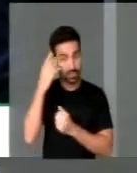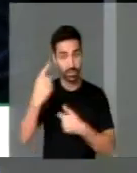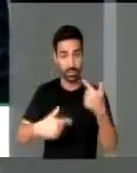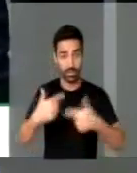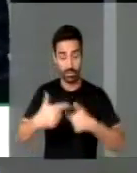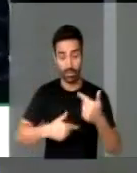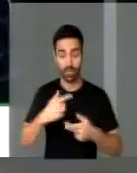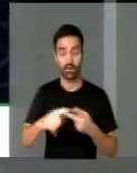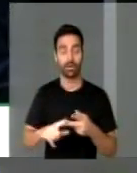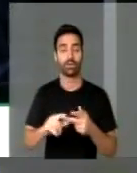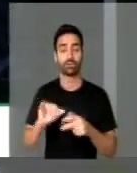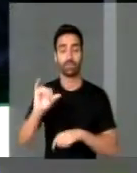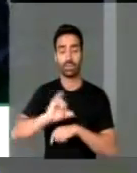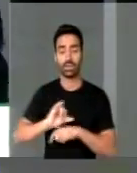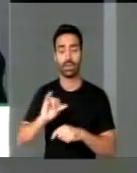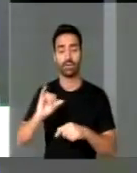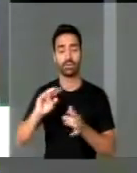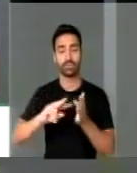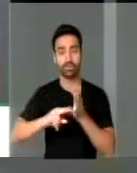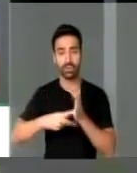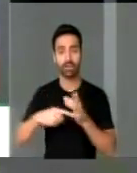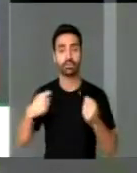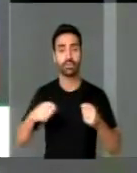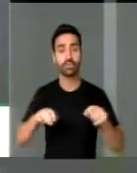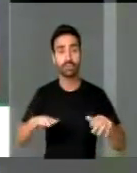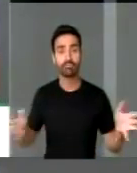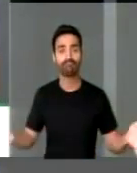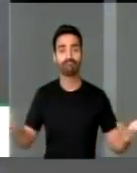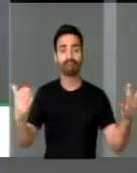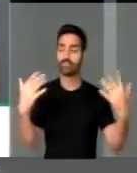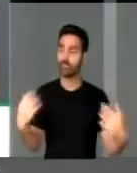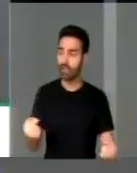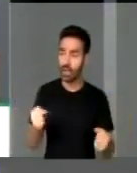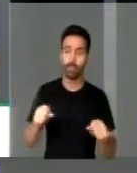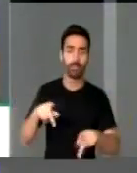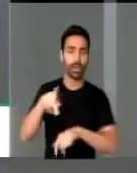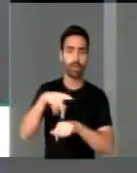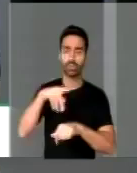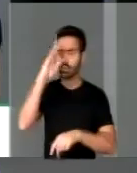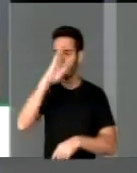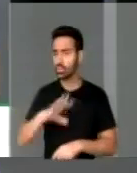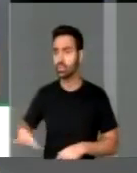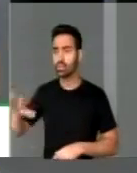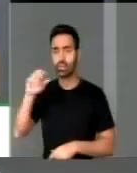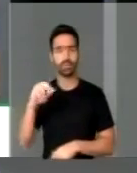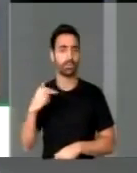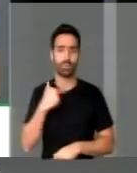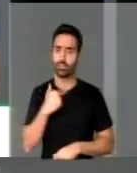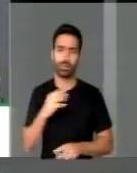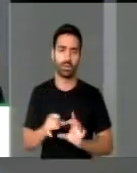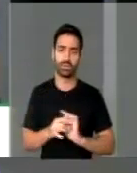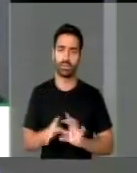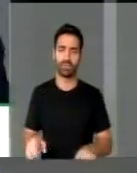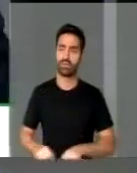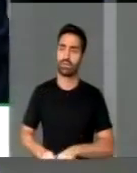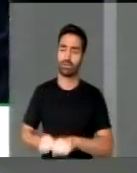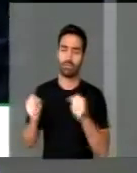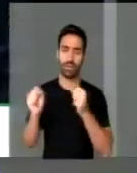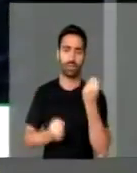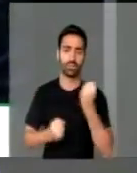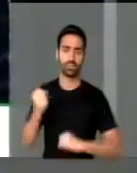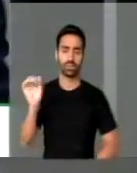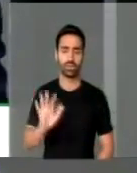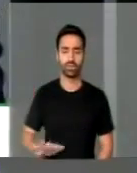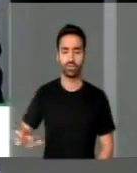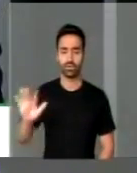centrais sindicais. Nós precisamos movimentar e mobilizar esse país para não permitir a quebra da nossa indústria nacional. Nós